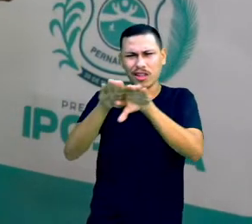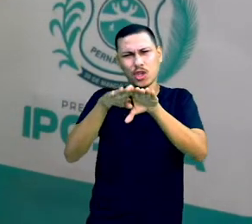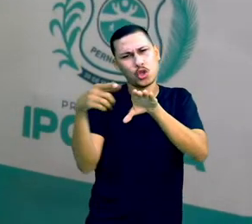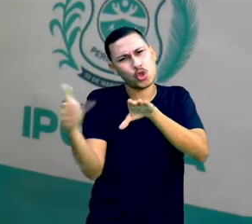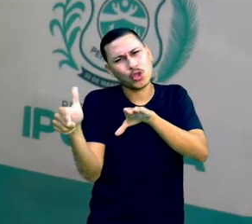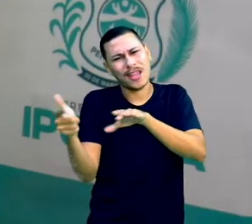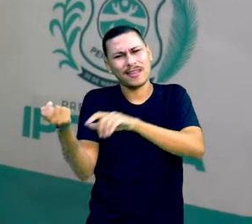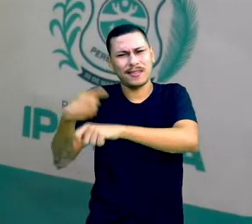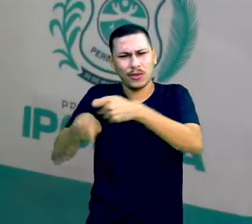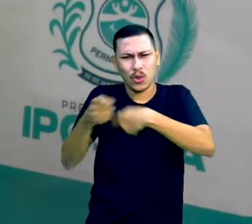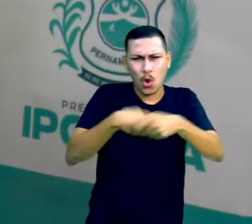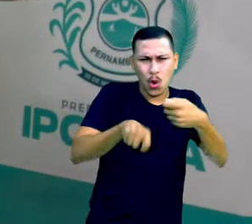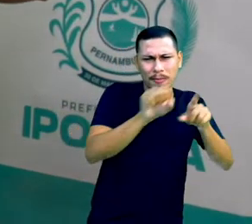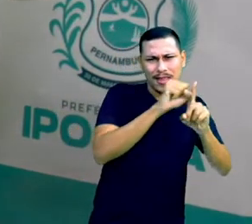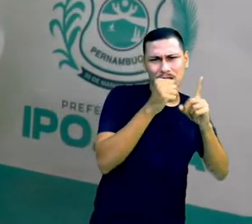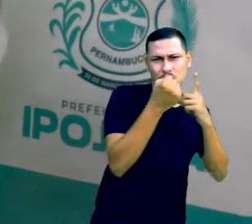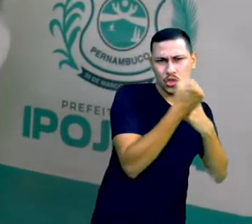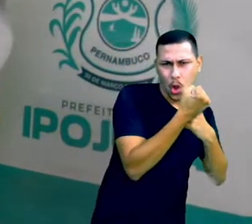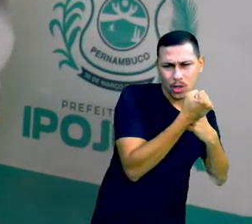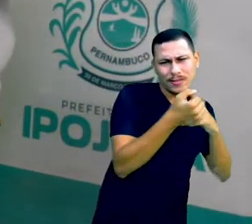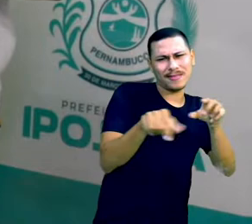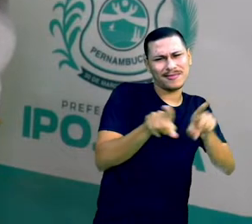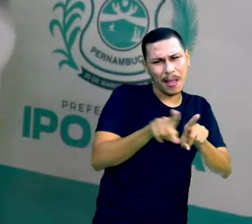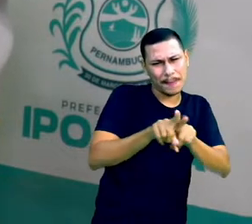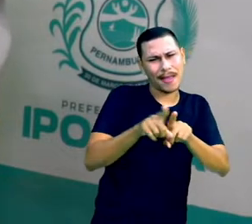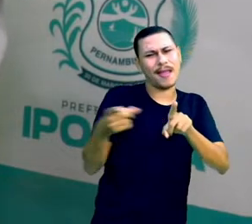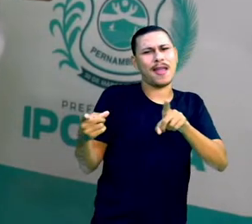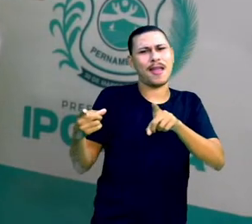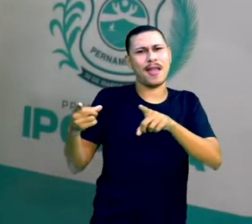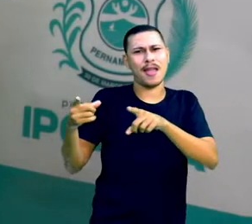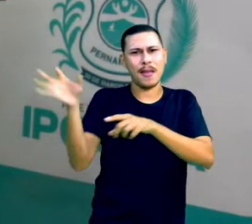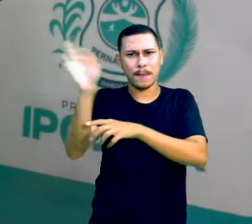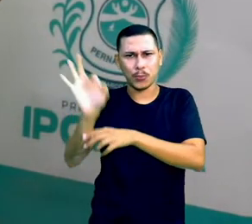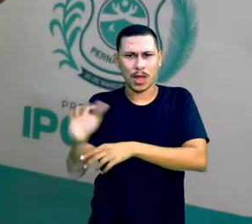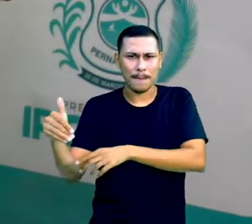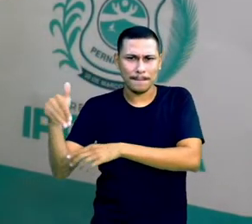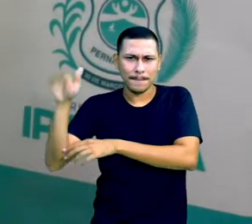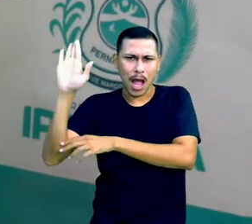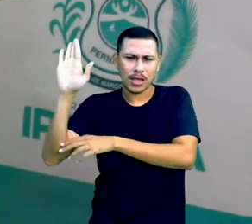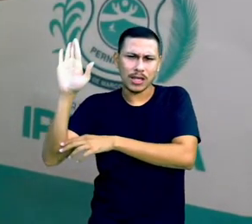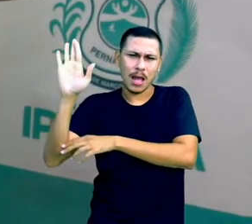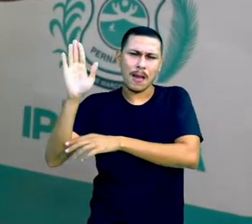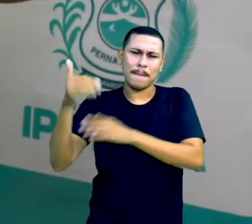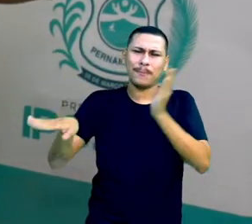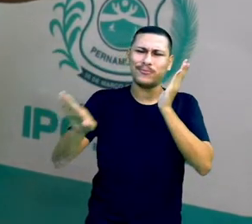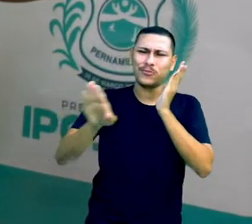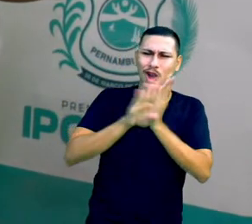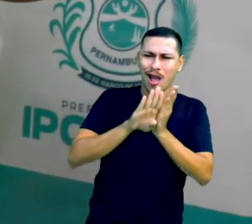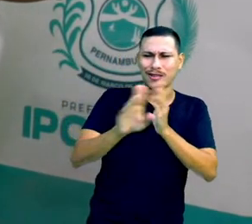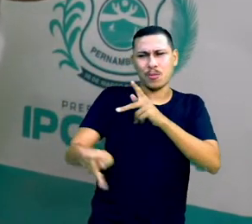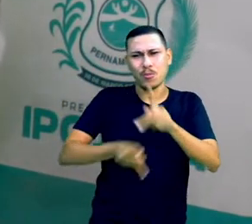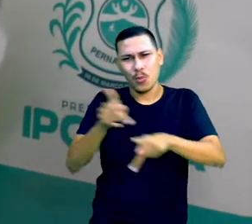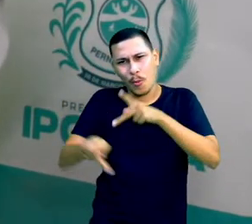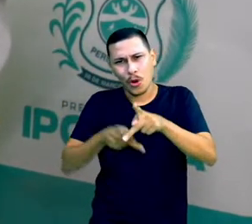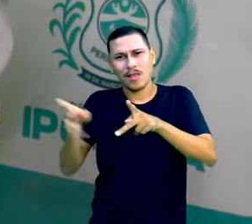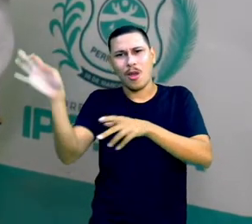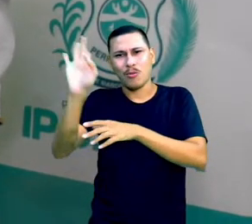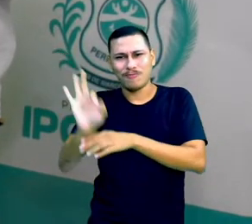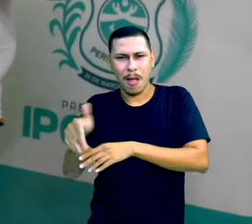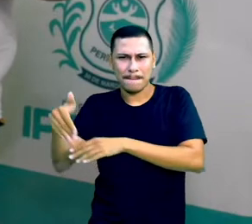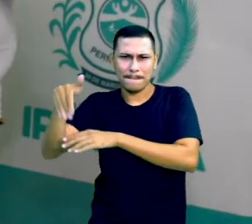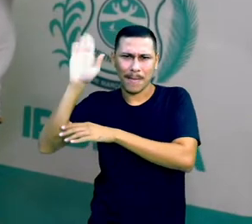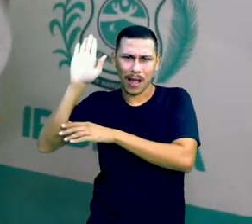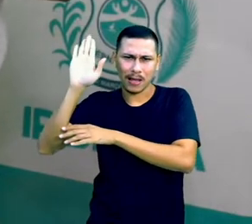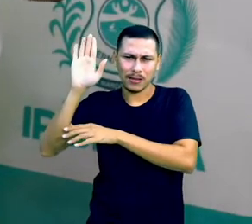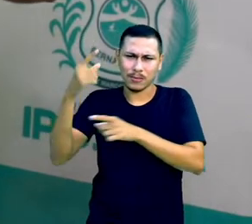bem acentuadas por conta dessa grande quantidade de gente que tem nesse continente. Porque